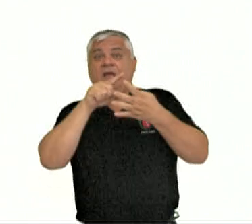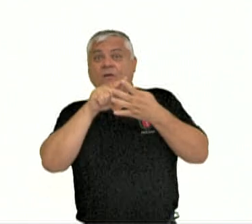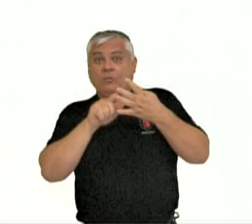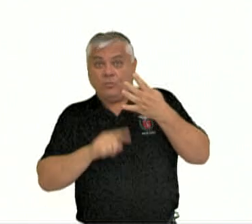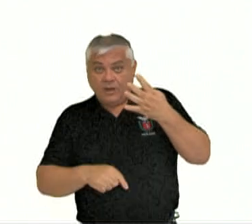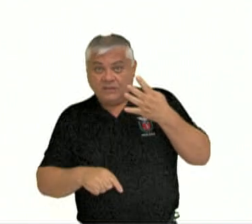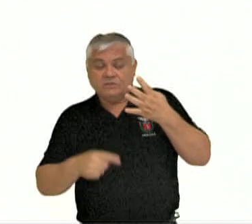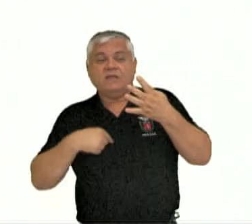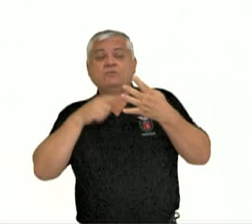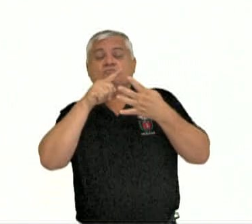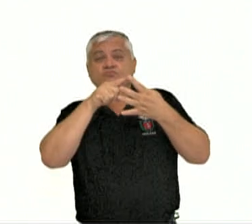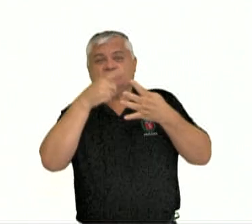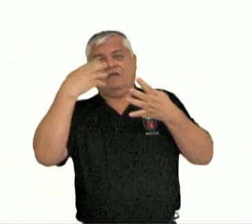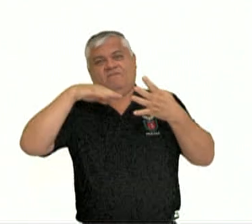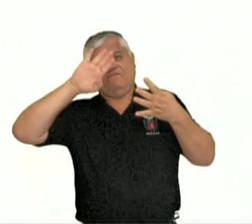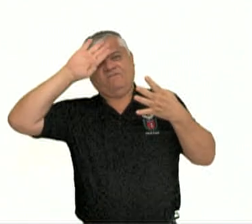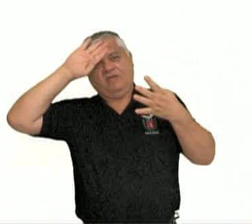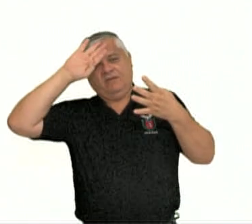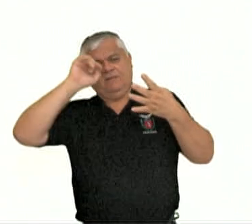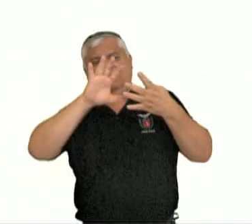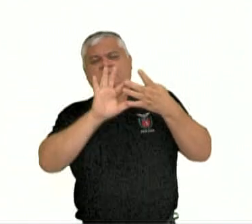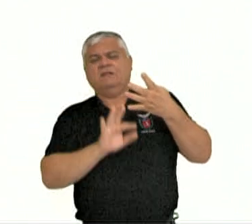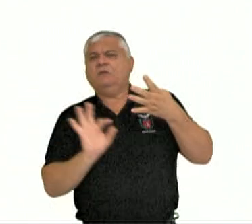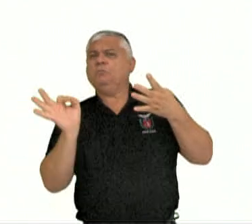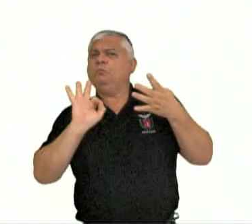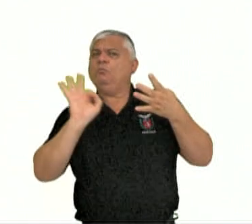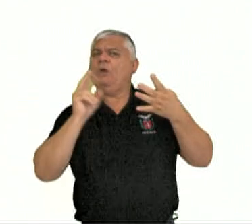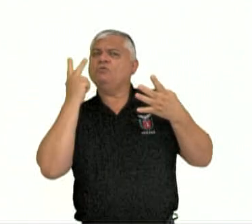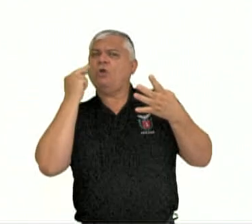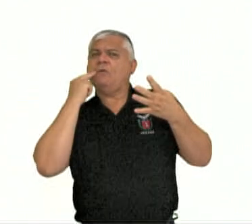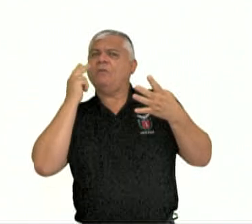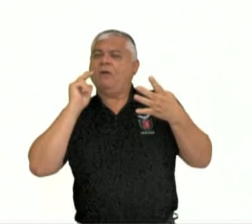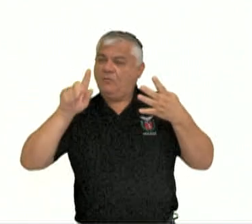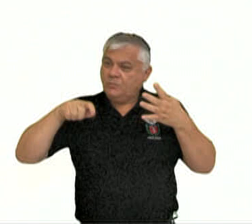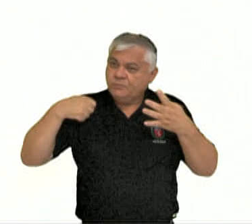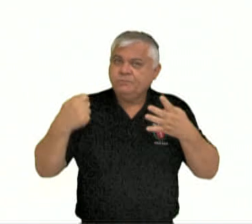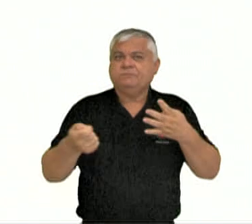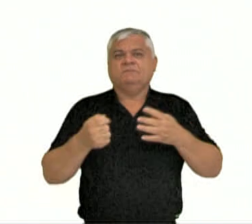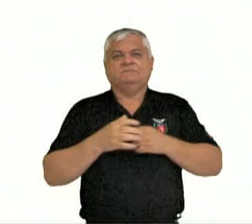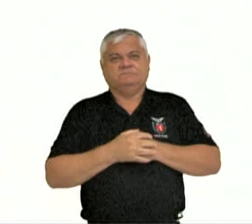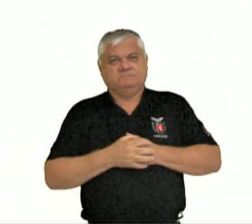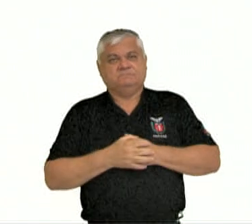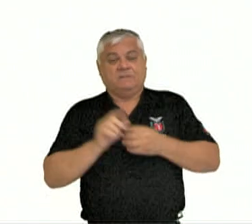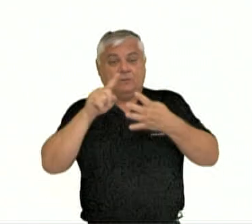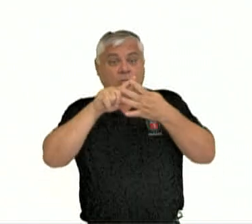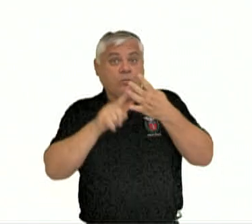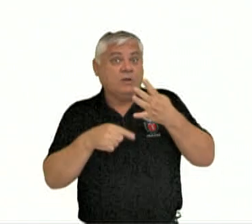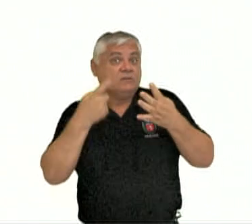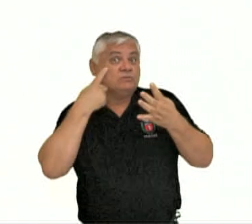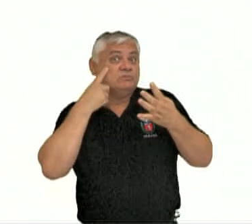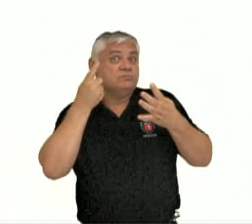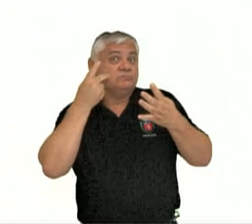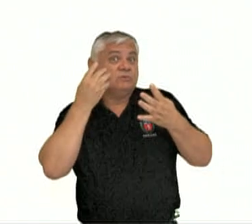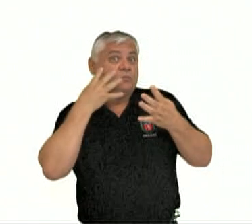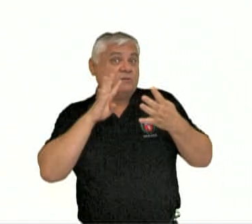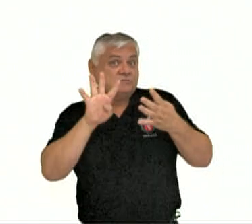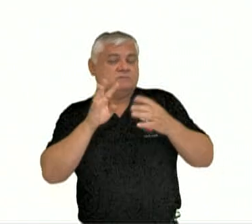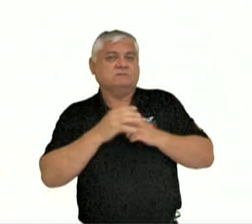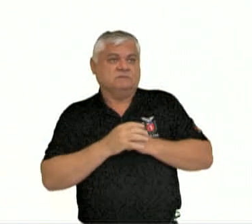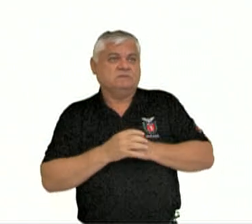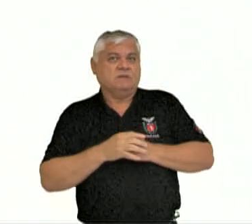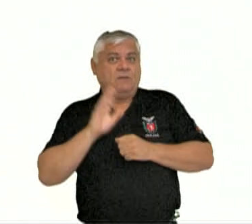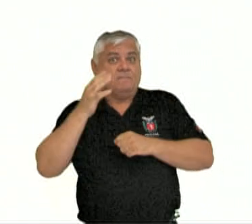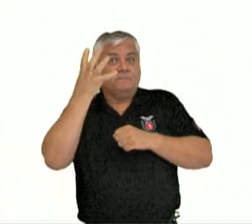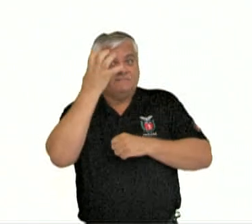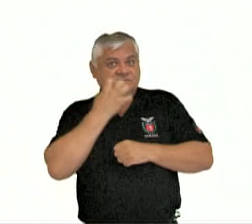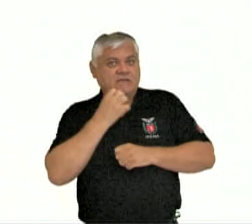pessoa tem 1 dia a febre e 3 dias não. E fecha, então, o 4º dia. Essa aqui, a terçã maligna, é a mais